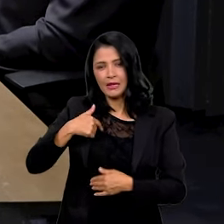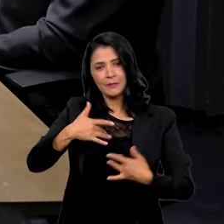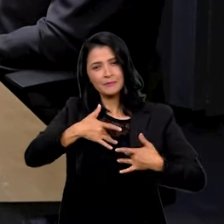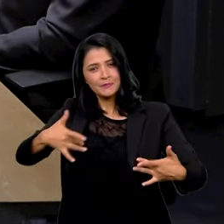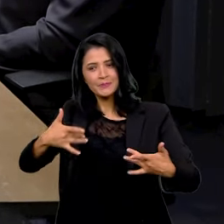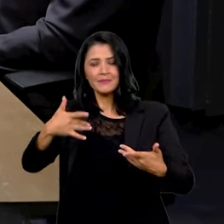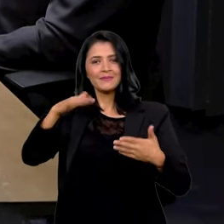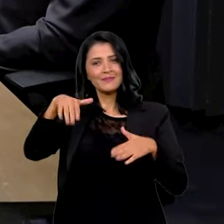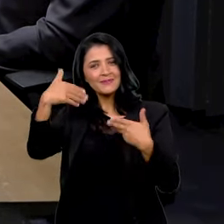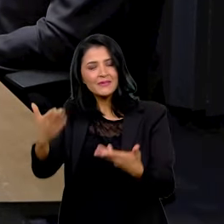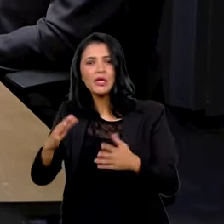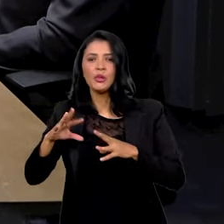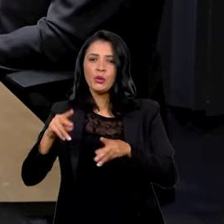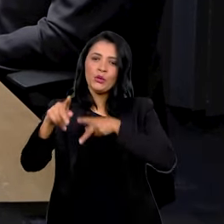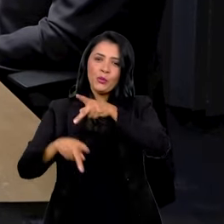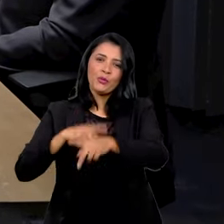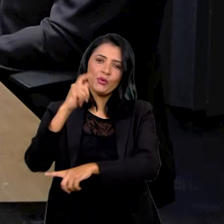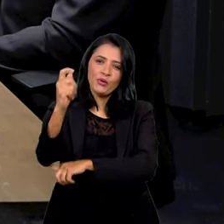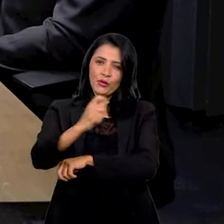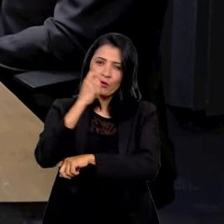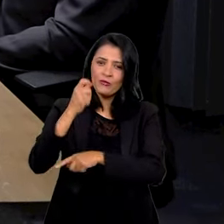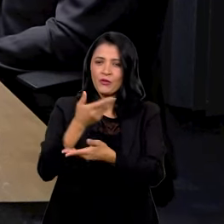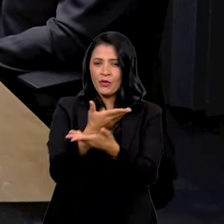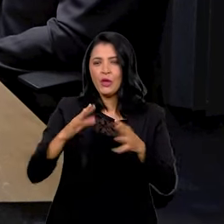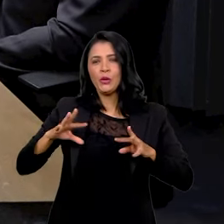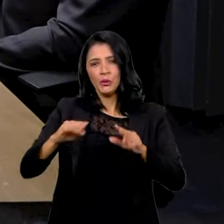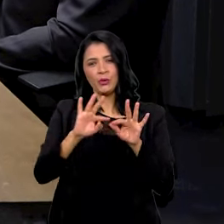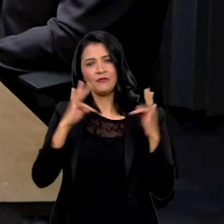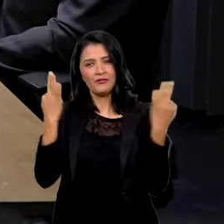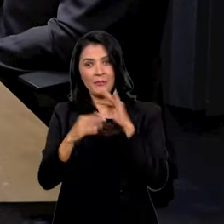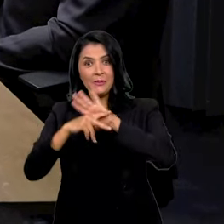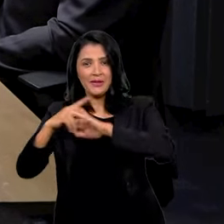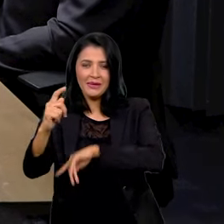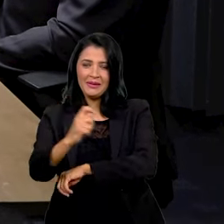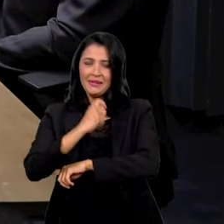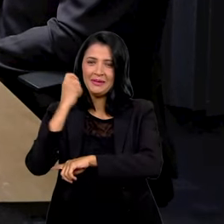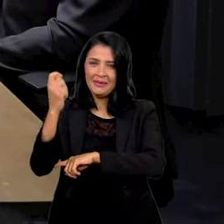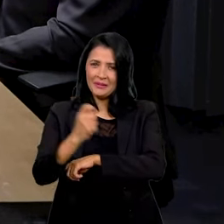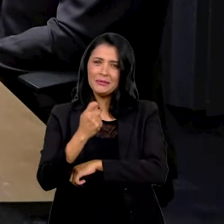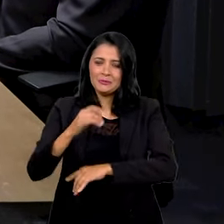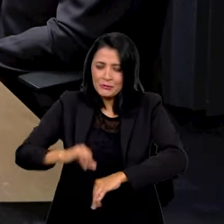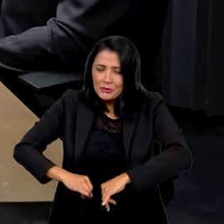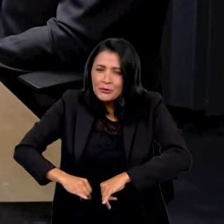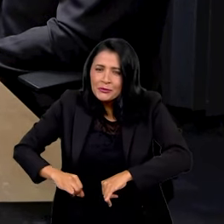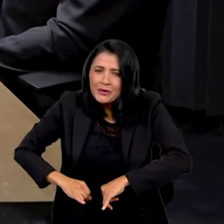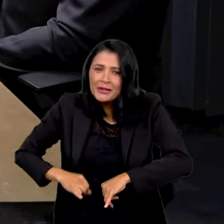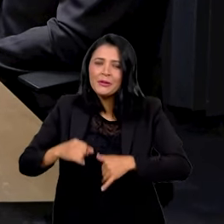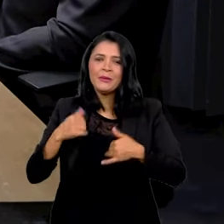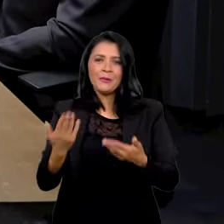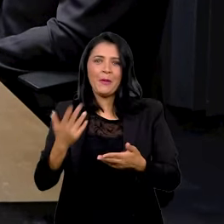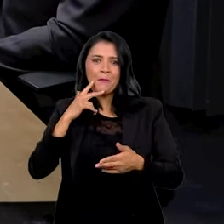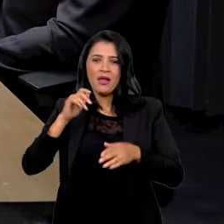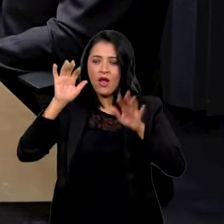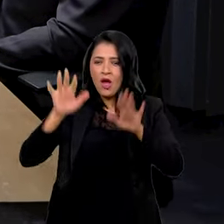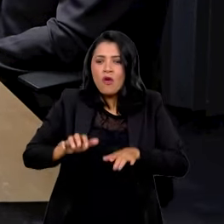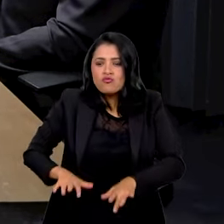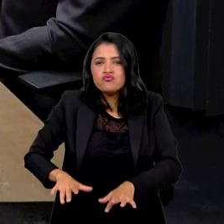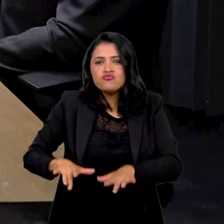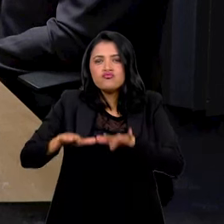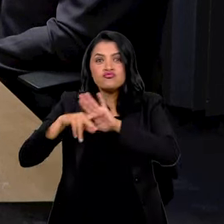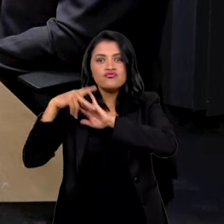gaúcho a todas as famílias do Rio Grande do Sul afetadas por pela pelas enchentes do início de Maio né